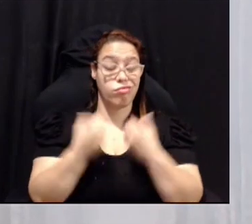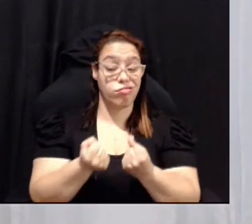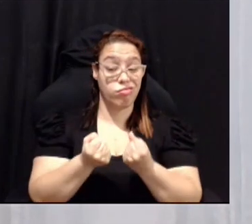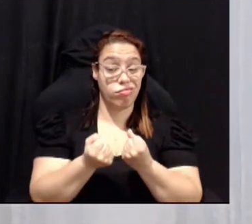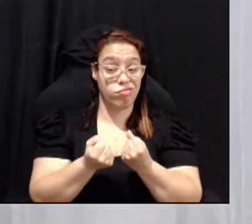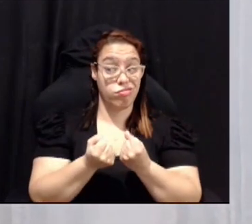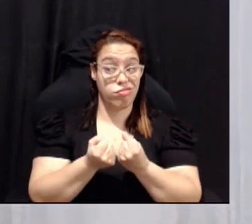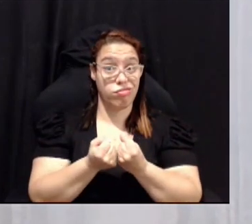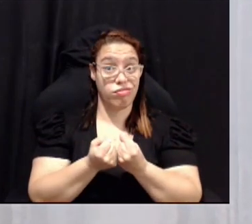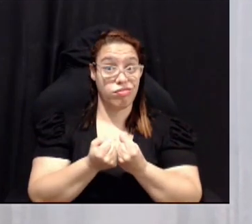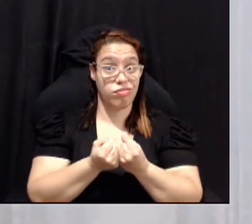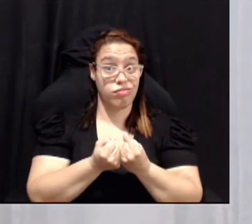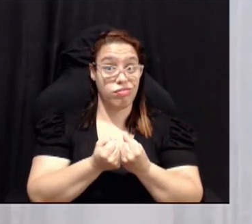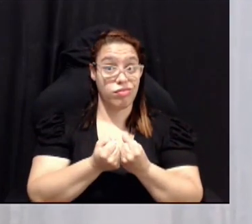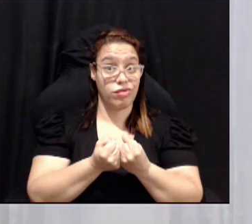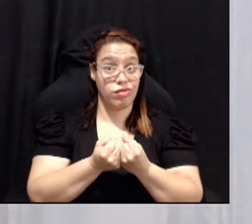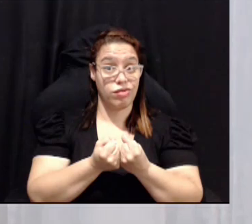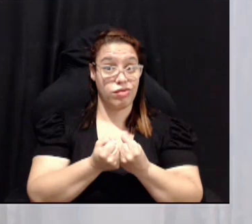A primeira,